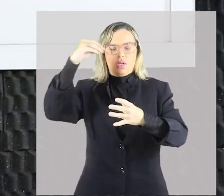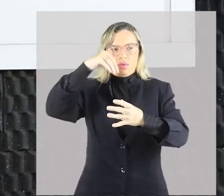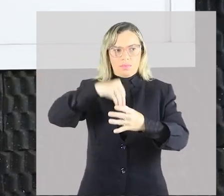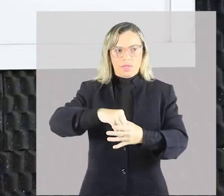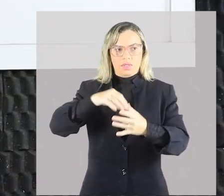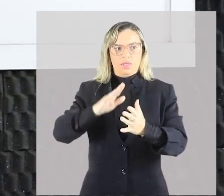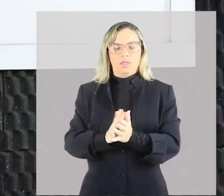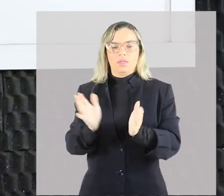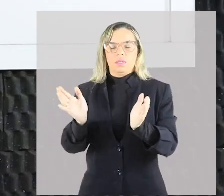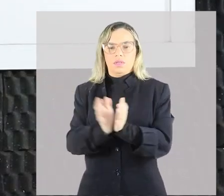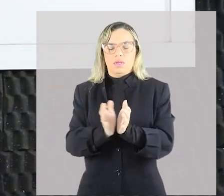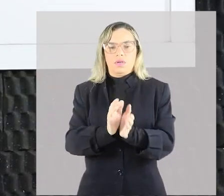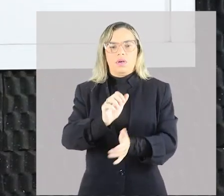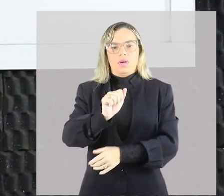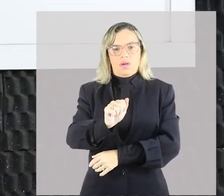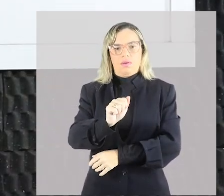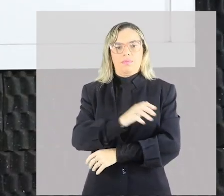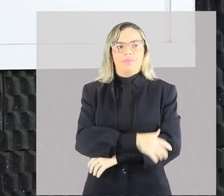isso aqui é verdadeiro.